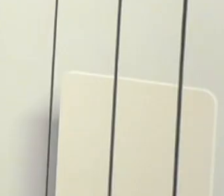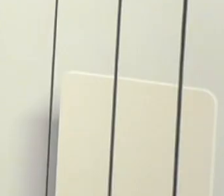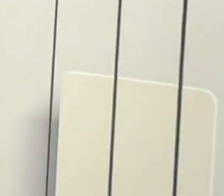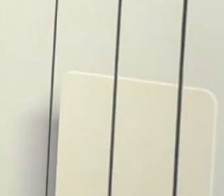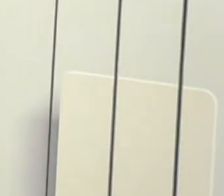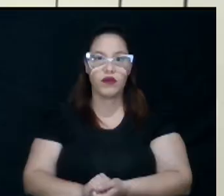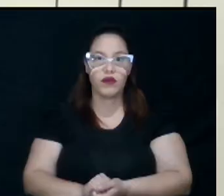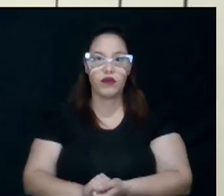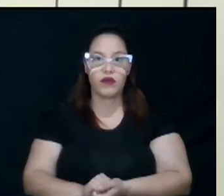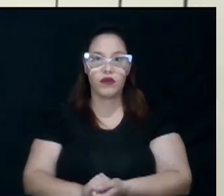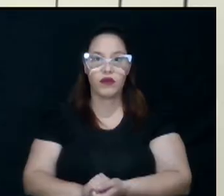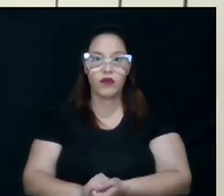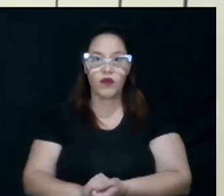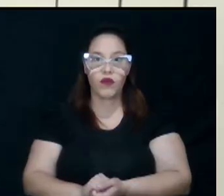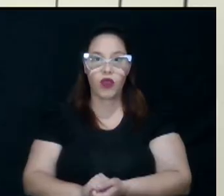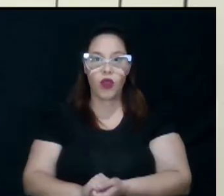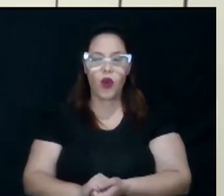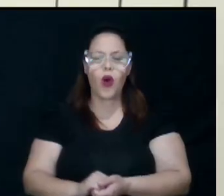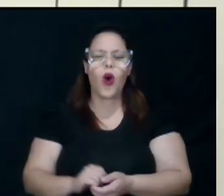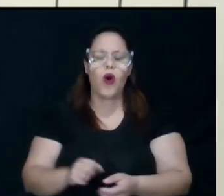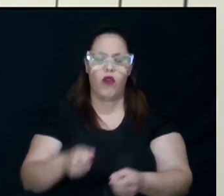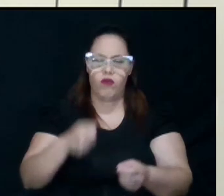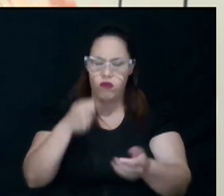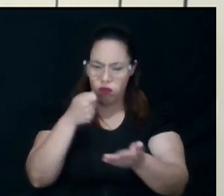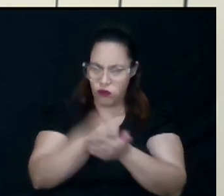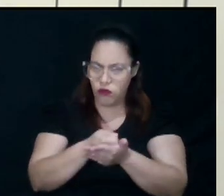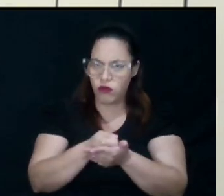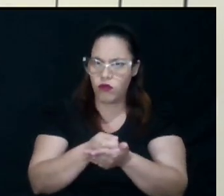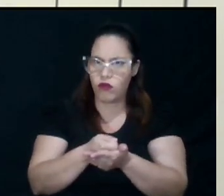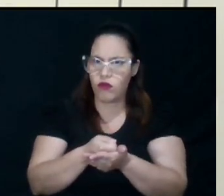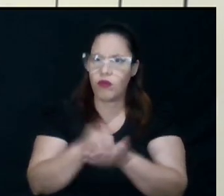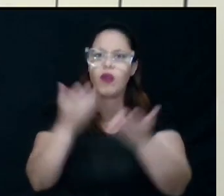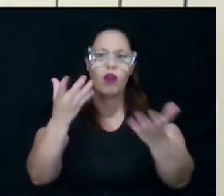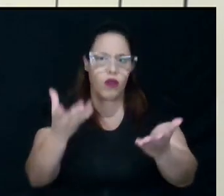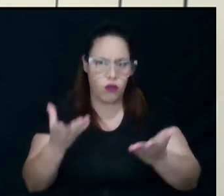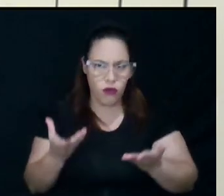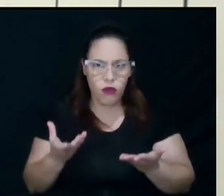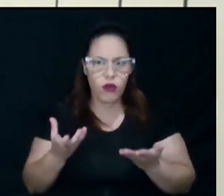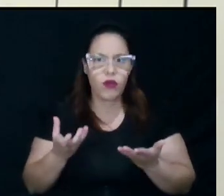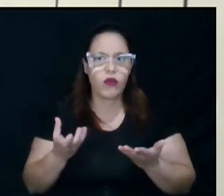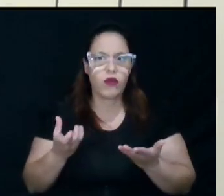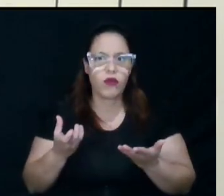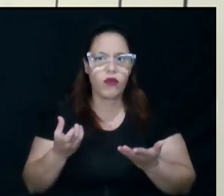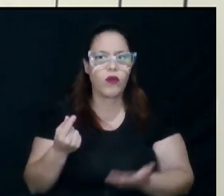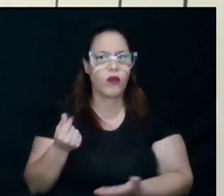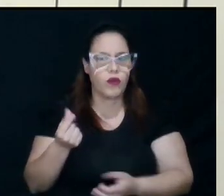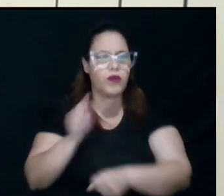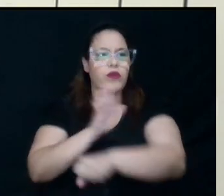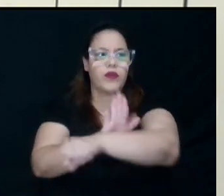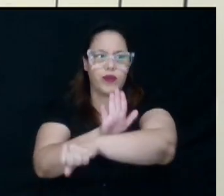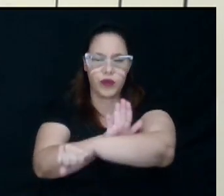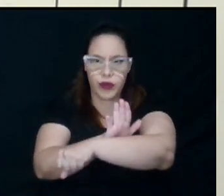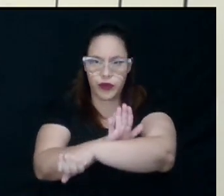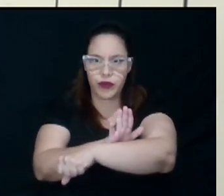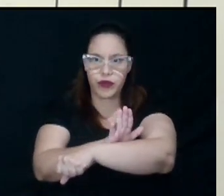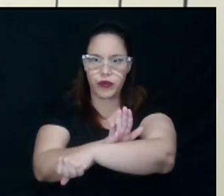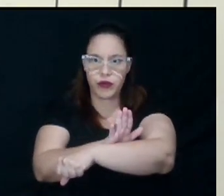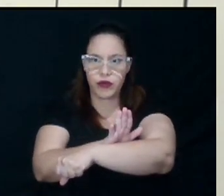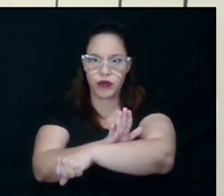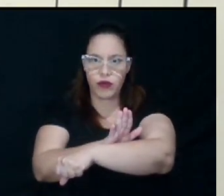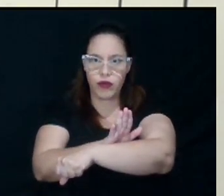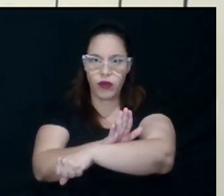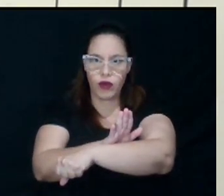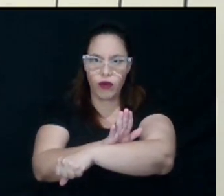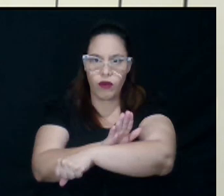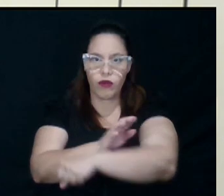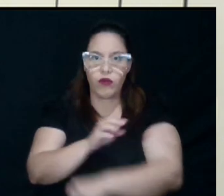E eu reforço aqui para quem tiver condições e quiser ajudar a maternidade, o contato para as doações de